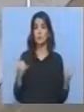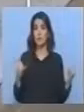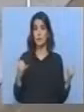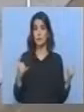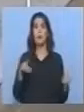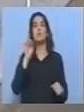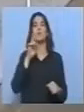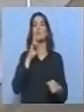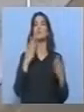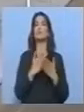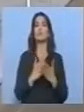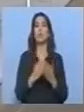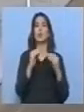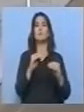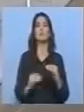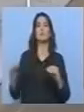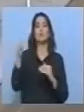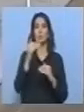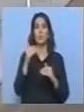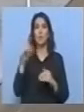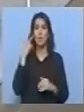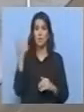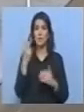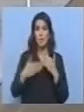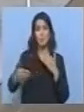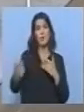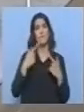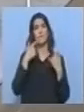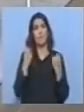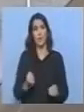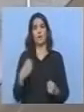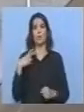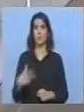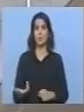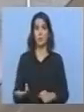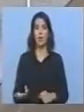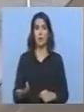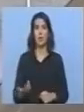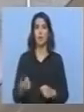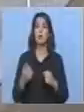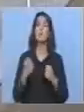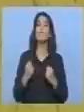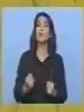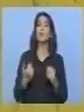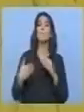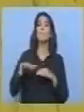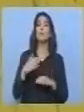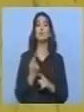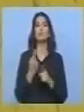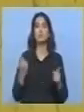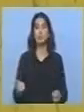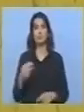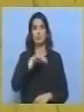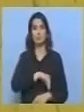de estudar no ensino superior ao longo da vida é muito forte em Portugal. Aliás, é mais forte ainda porque nós temos um leque